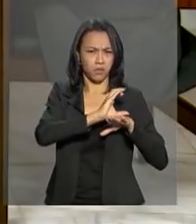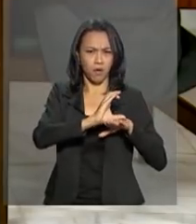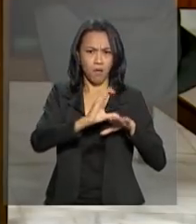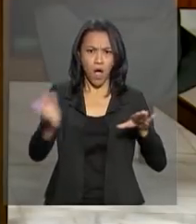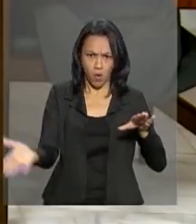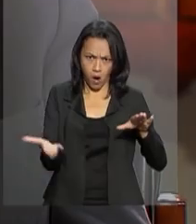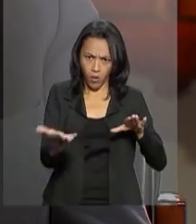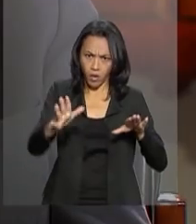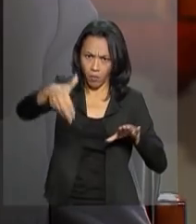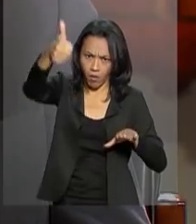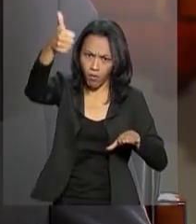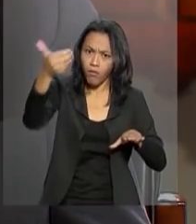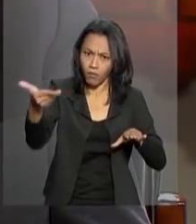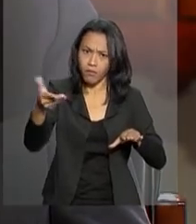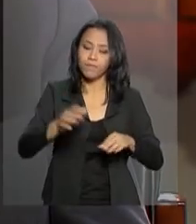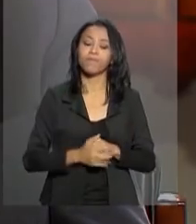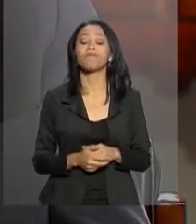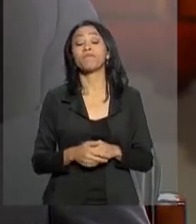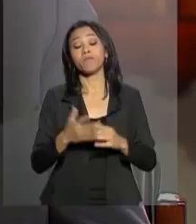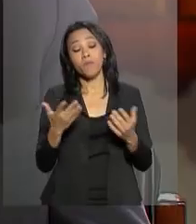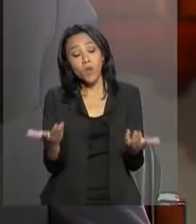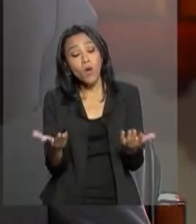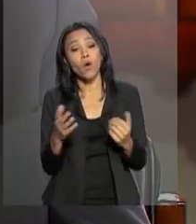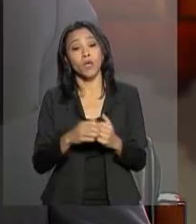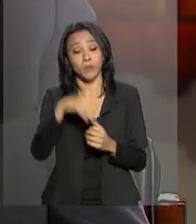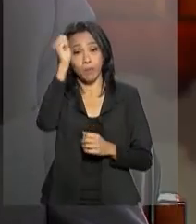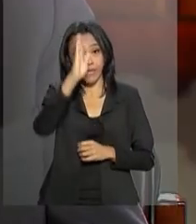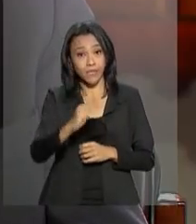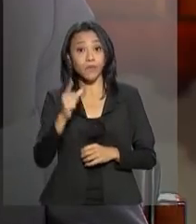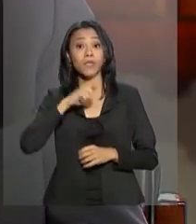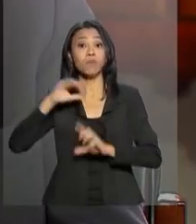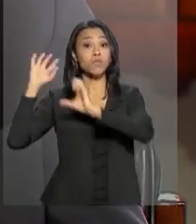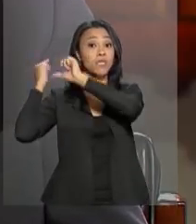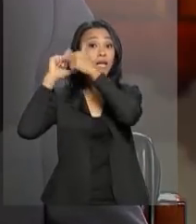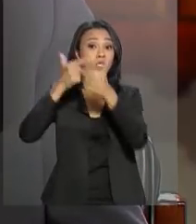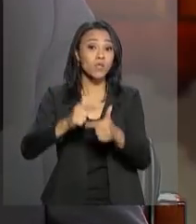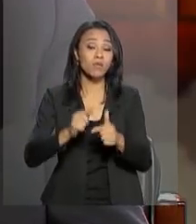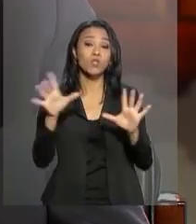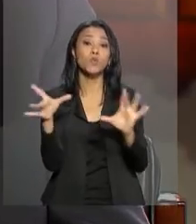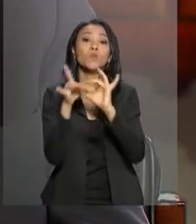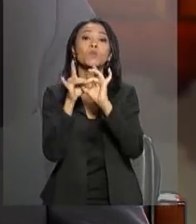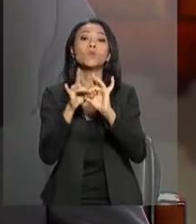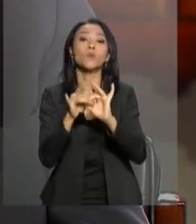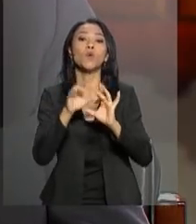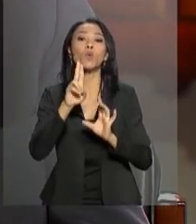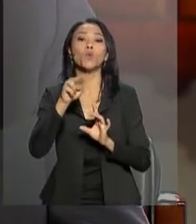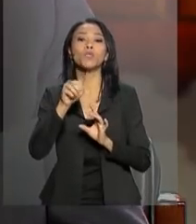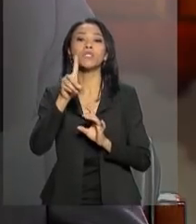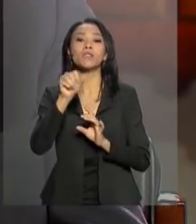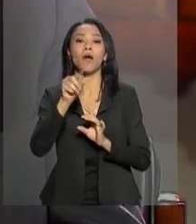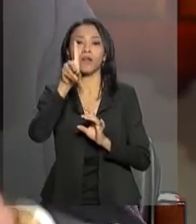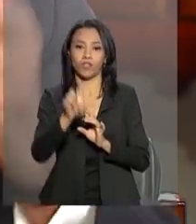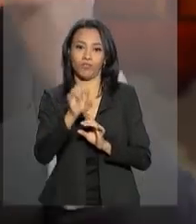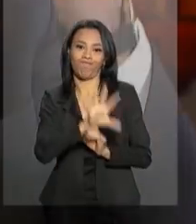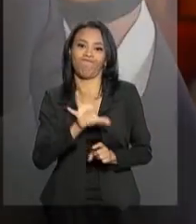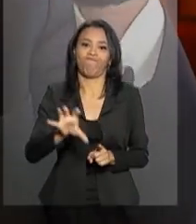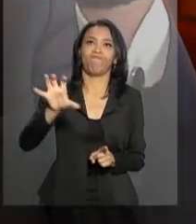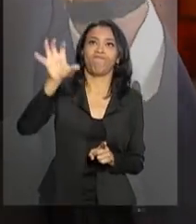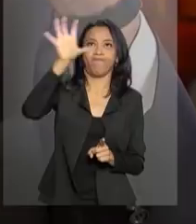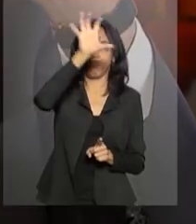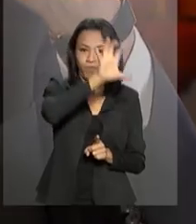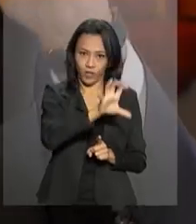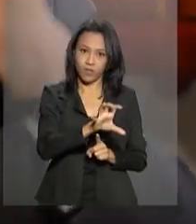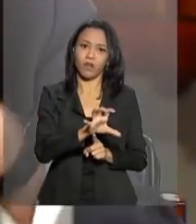de 88? Olha, nós temos no Brasil uma tradição de unidade territorial que é muito importante, que data lá